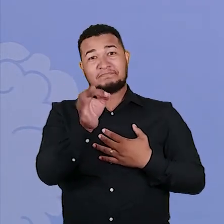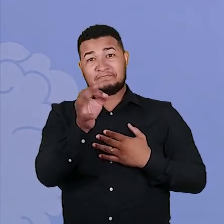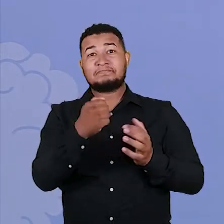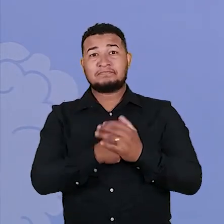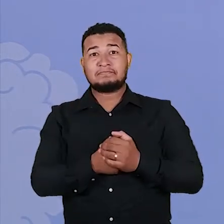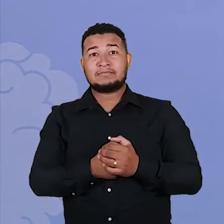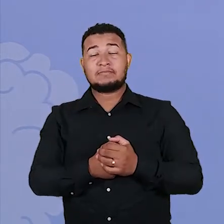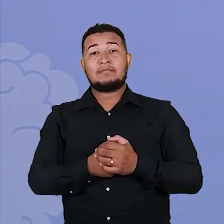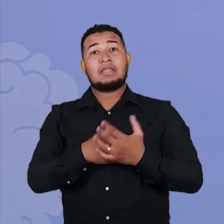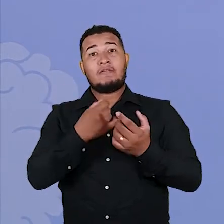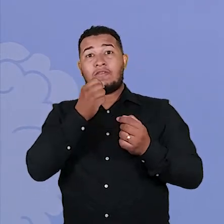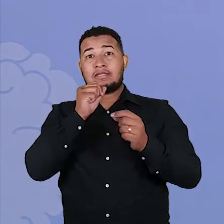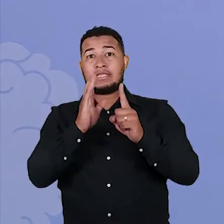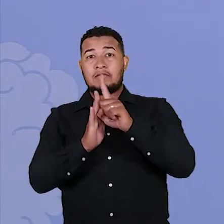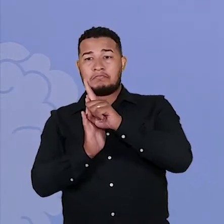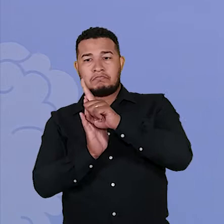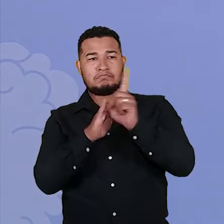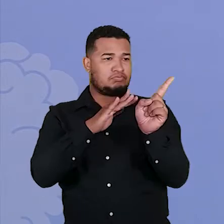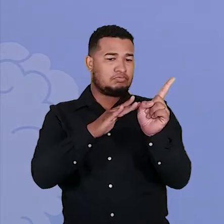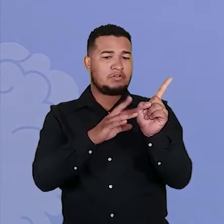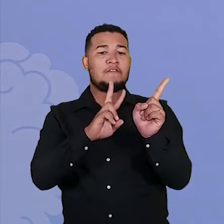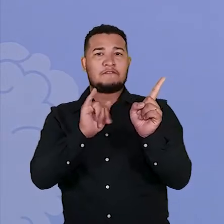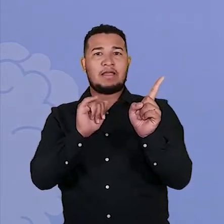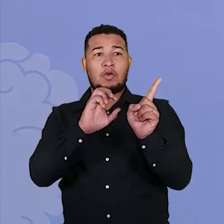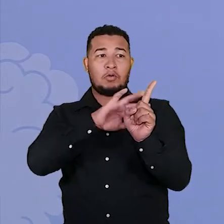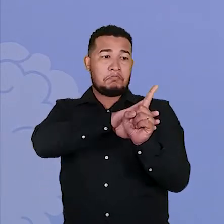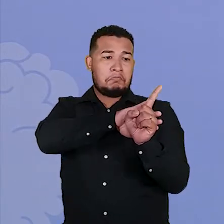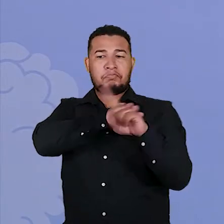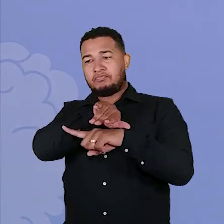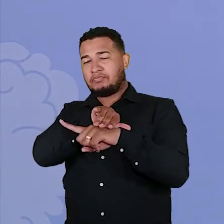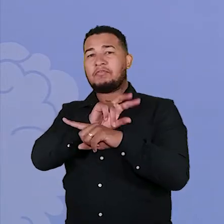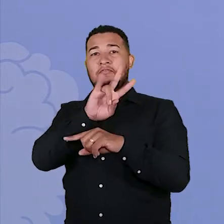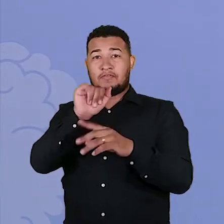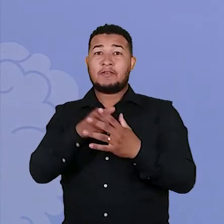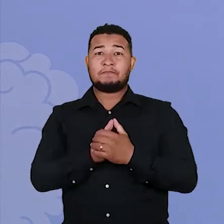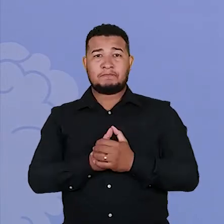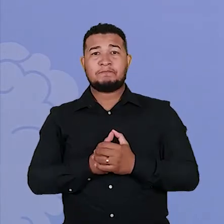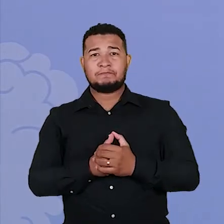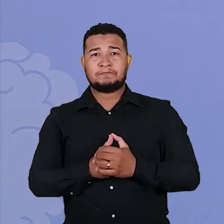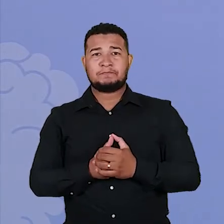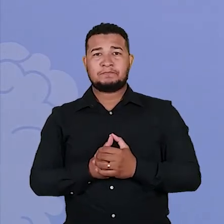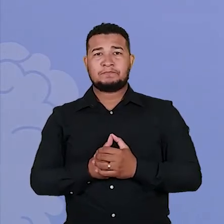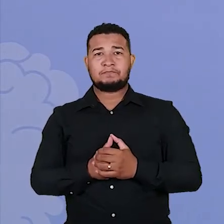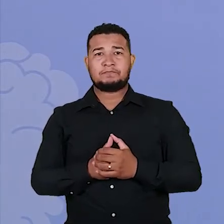o seu corpo para frente. Se alguém te empurrar para cá, você vai para o lado oposto, tá bom?